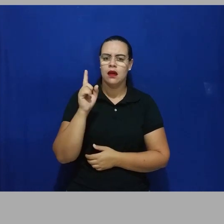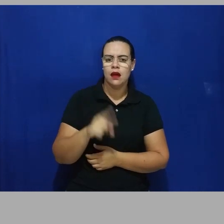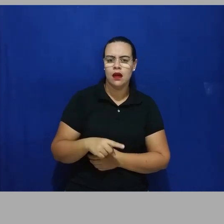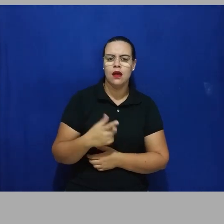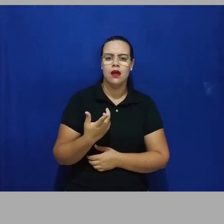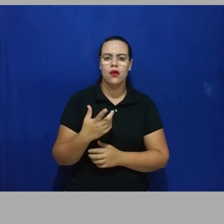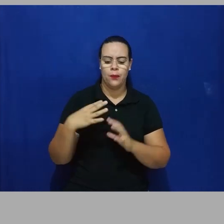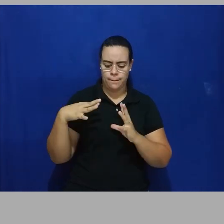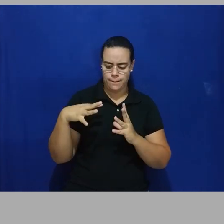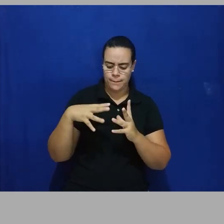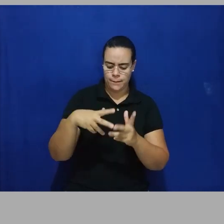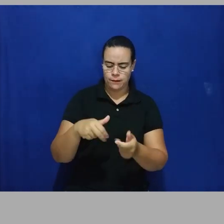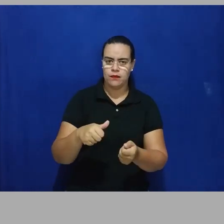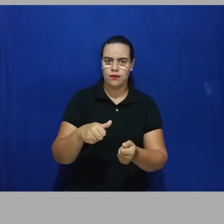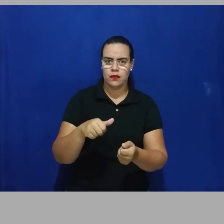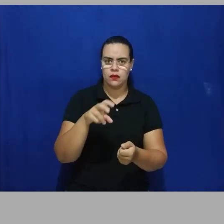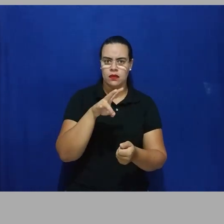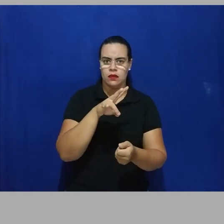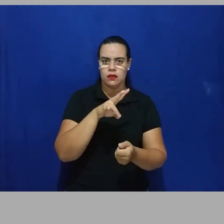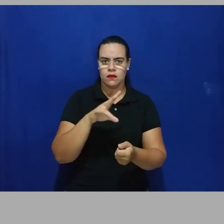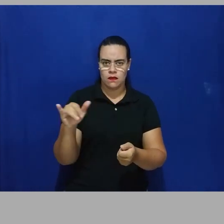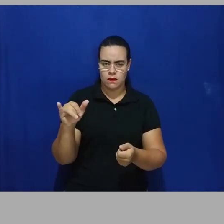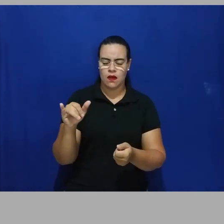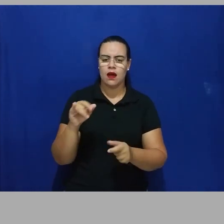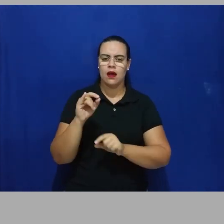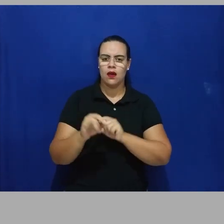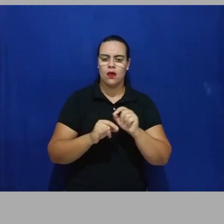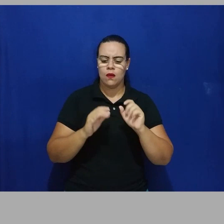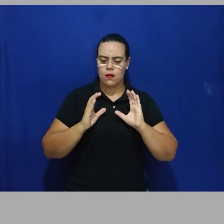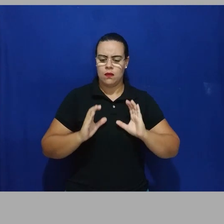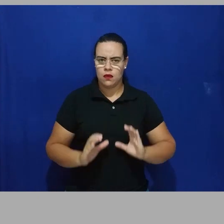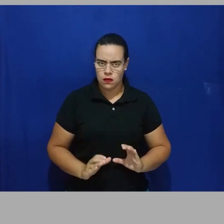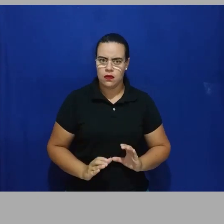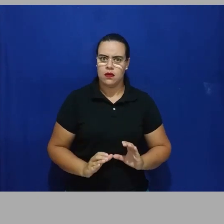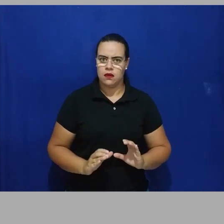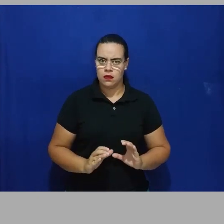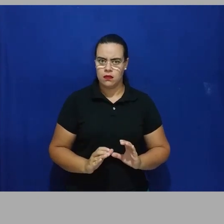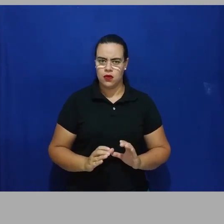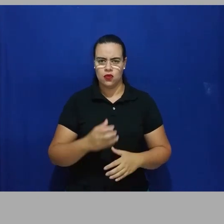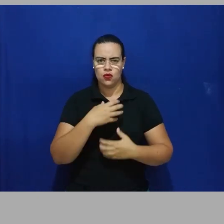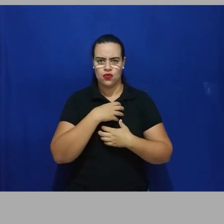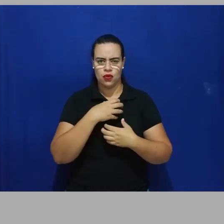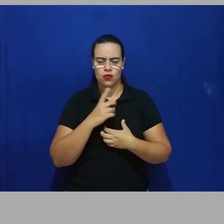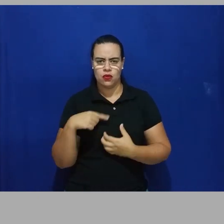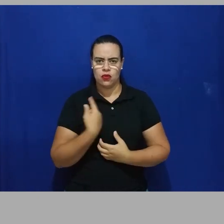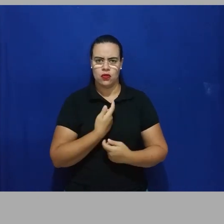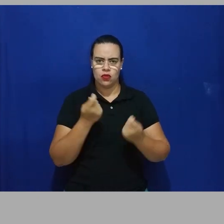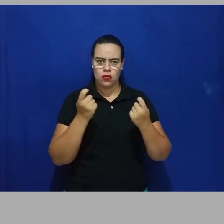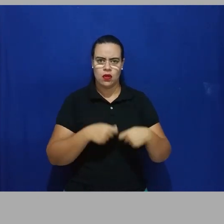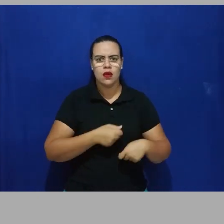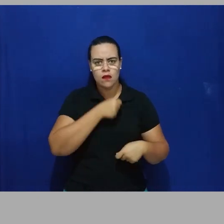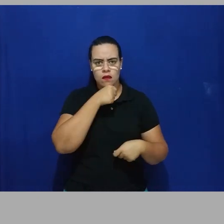a certeza de que esse mundo vai se comportar de uma forma em